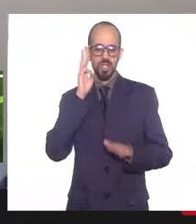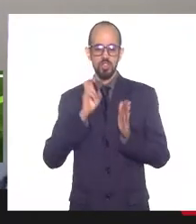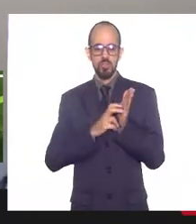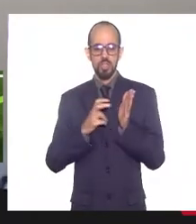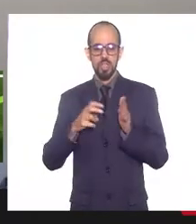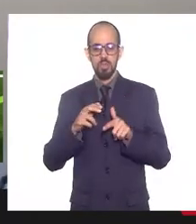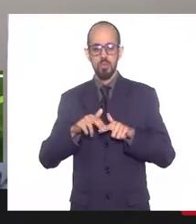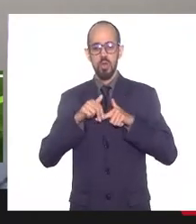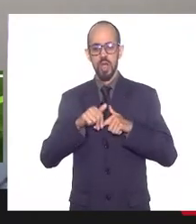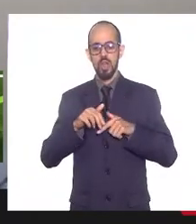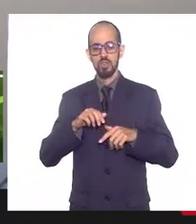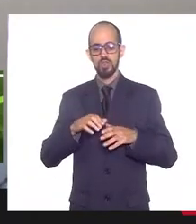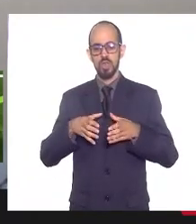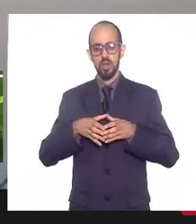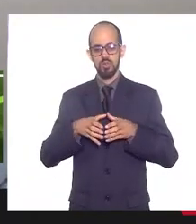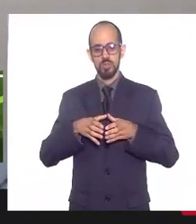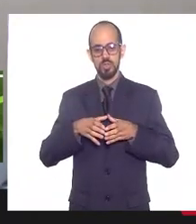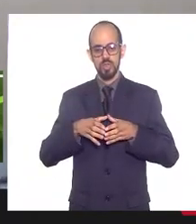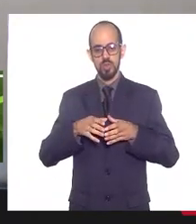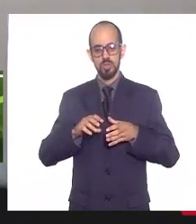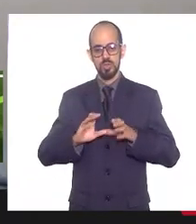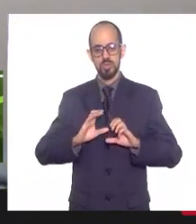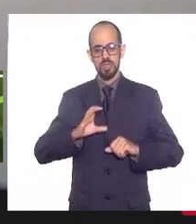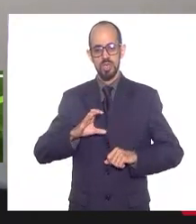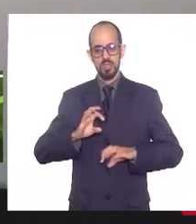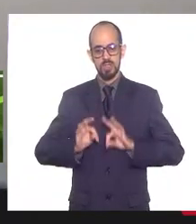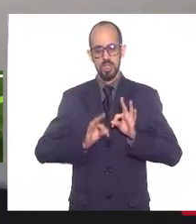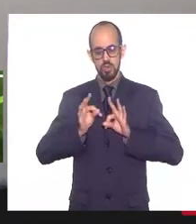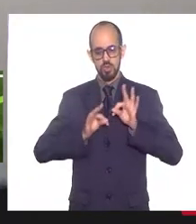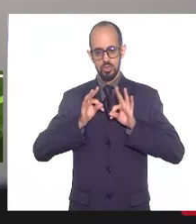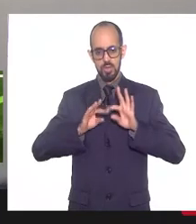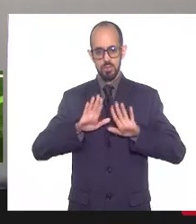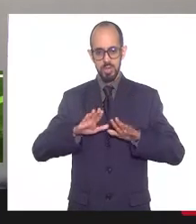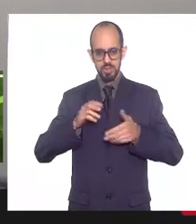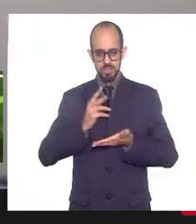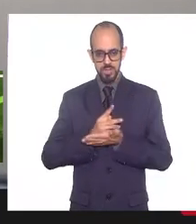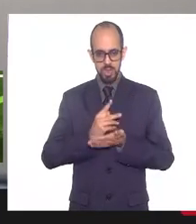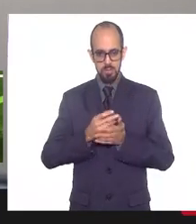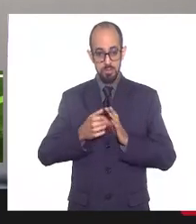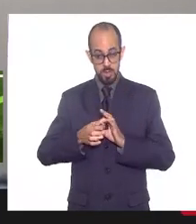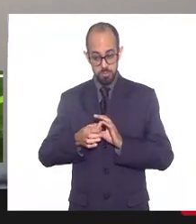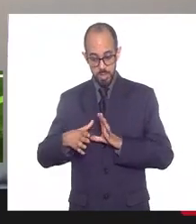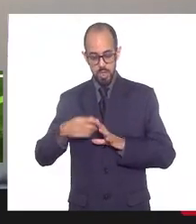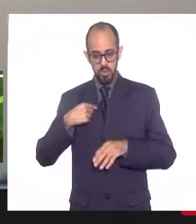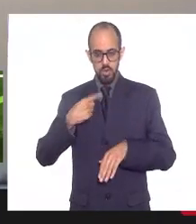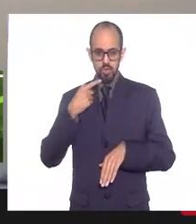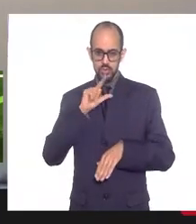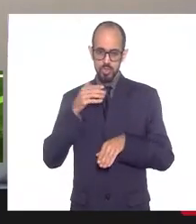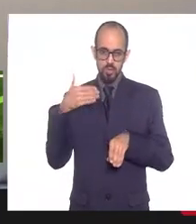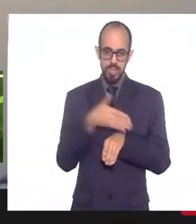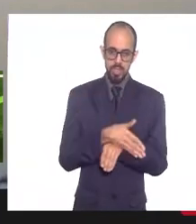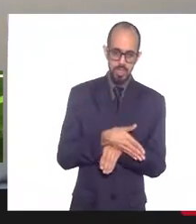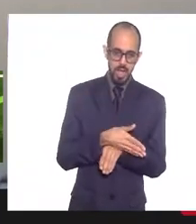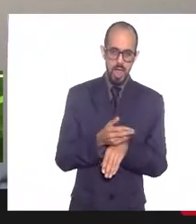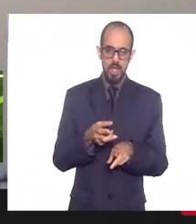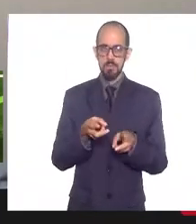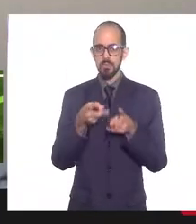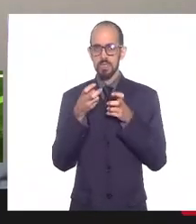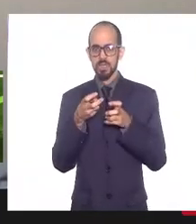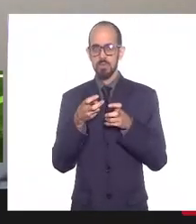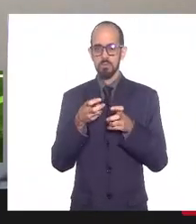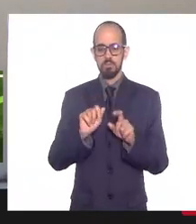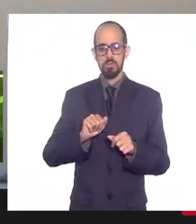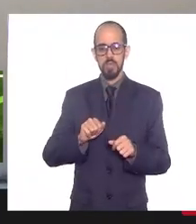comissão que eu presido, a de Ciência e Tecnologia. Mas assim que me libero, eu entro aqui e pude assistir a boa parte